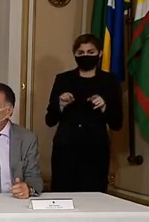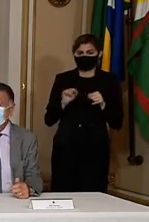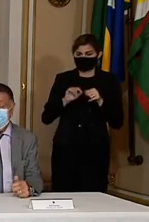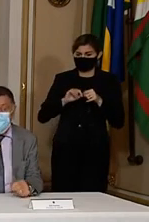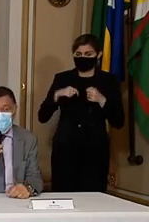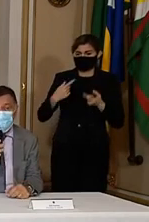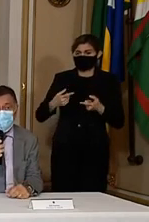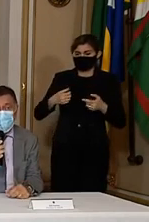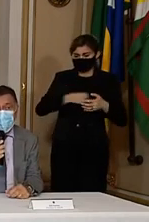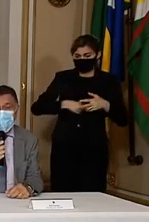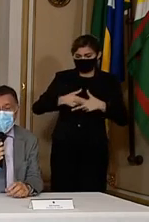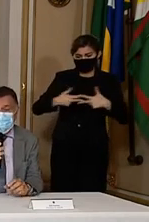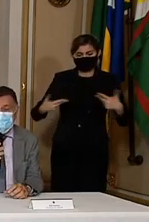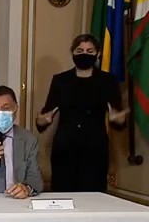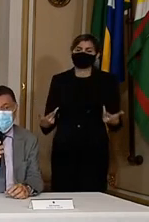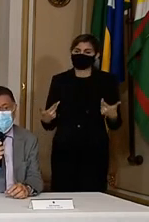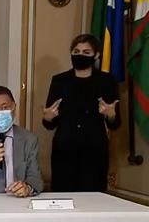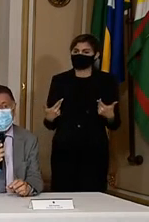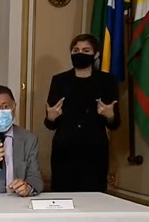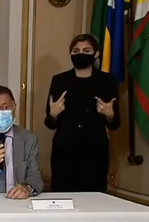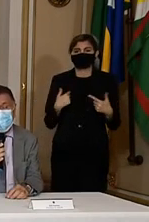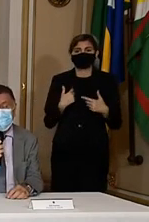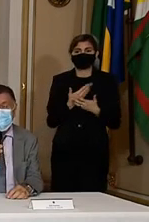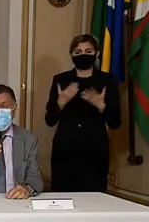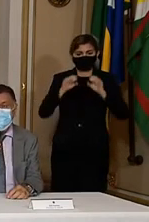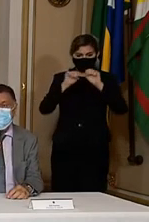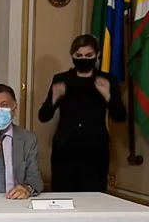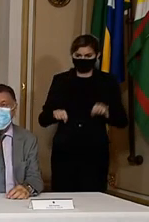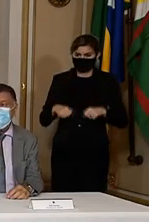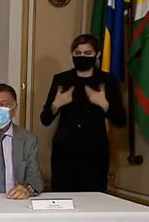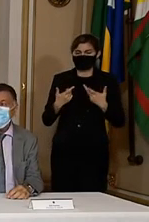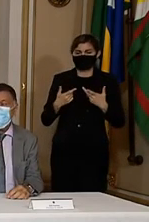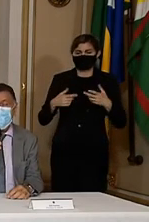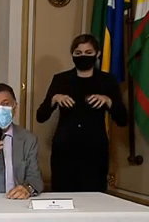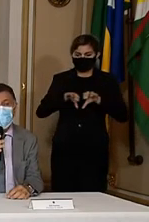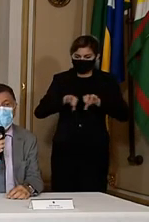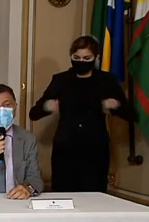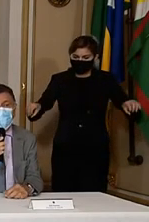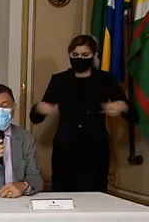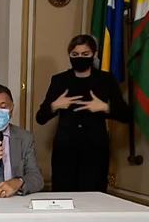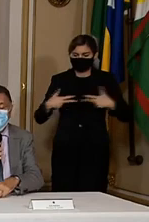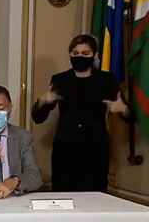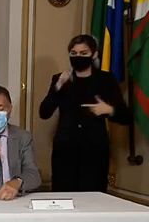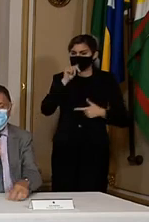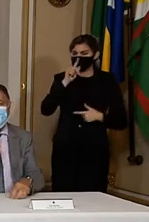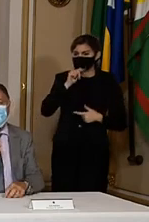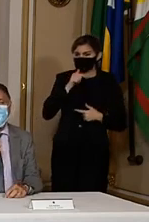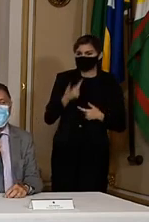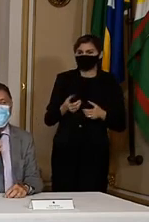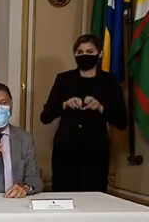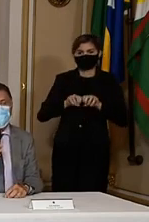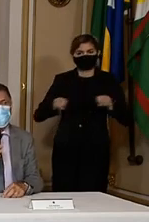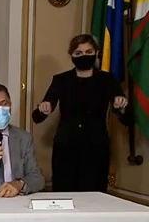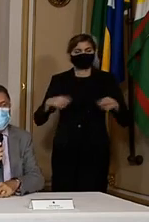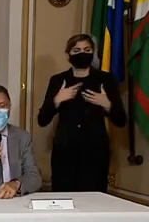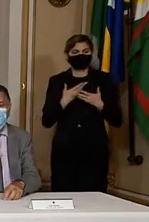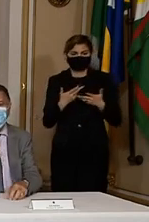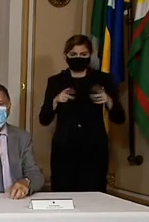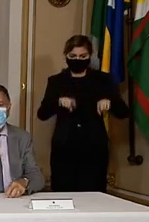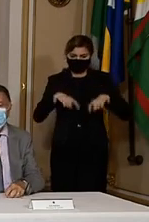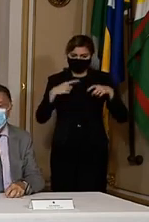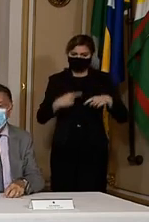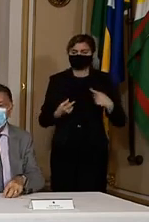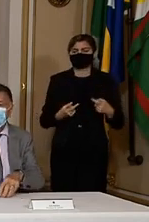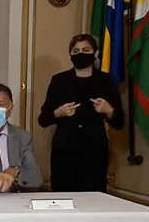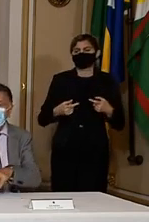produção entretanto essa e sistemas de abastecimento no meio Rural quando muitos atuam a